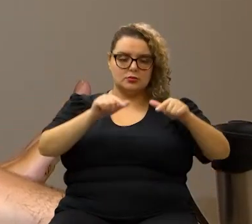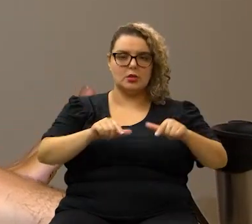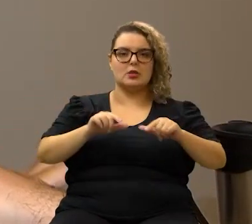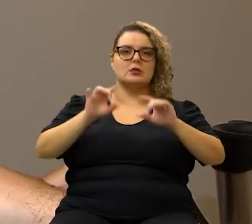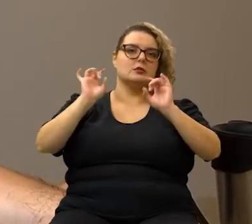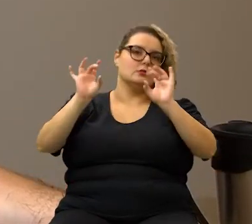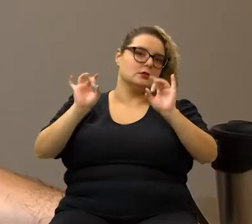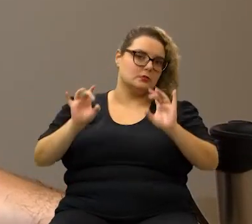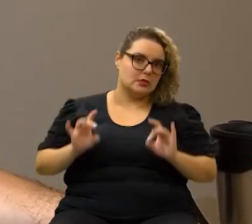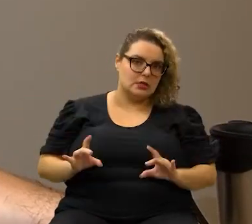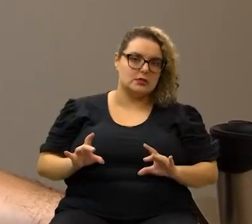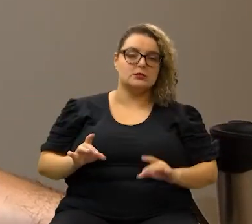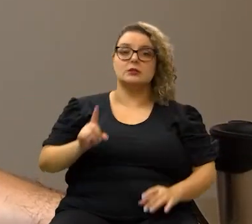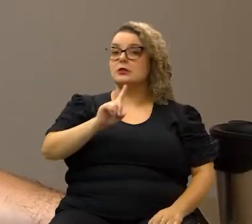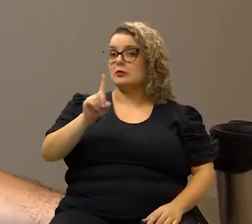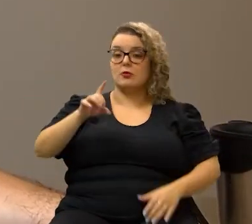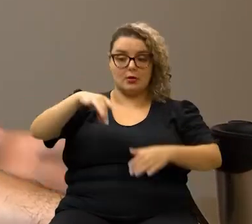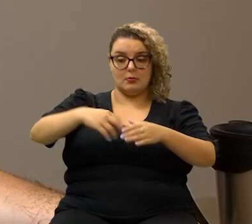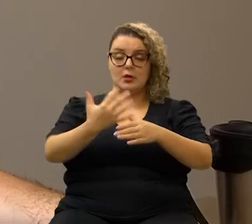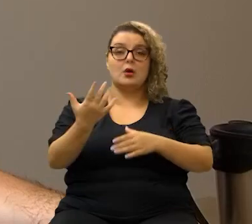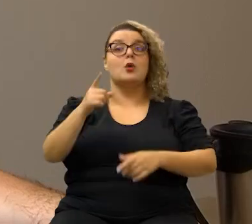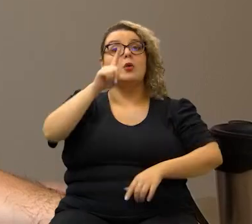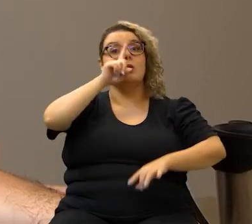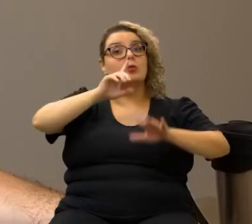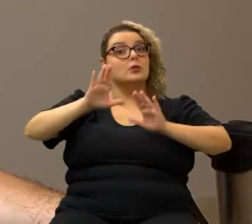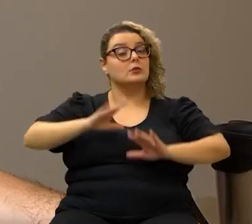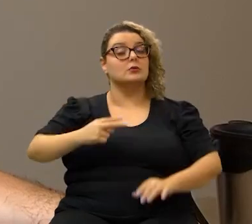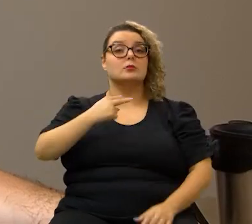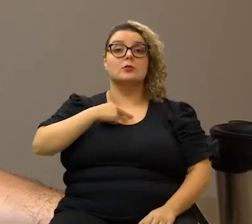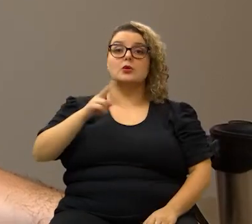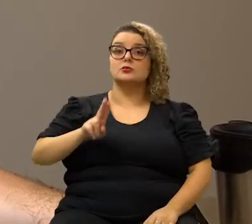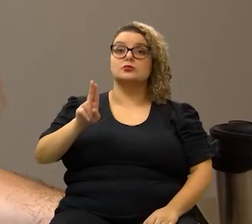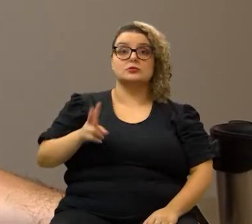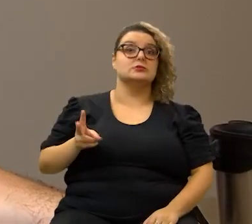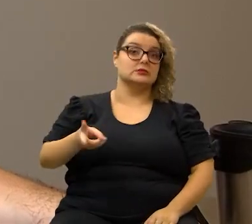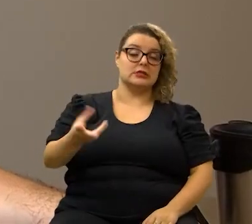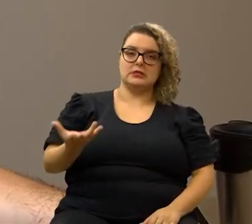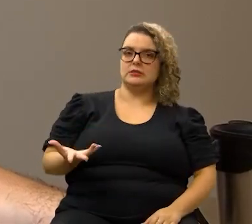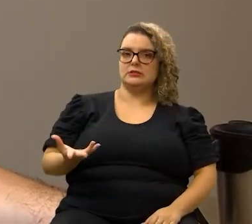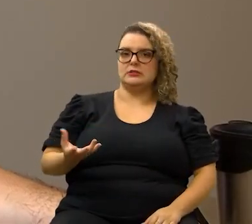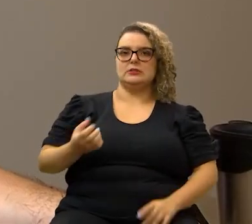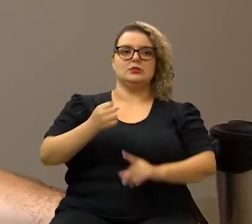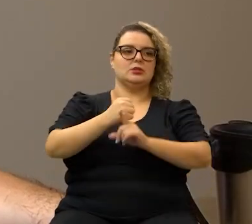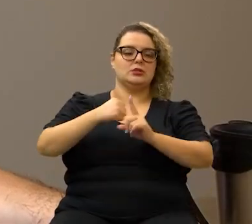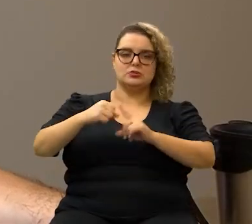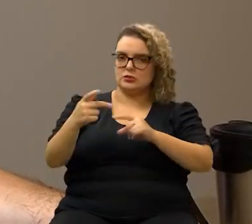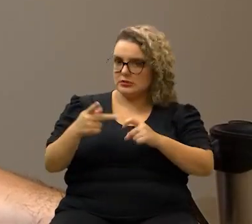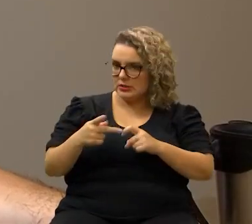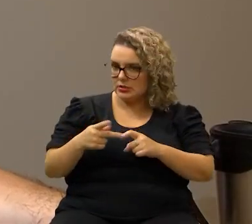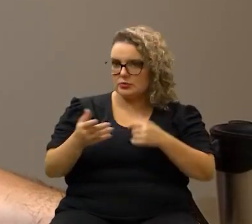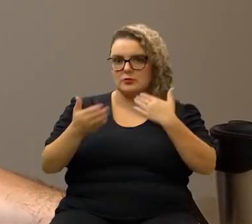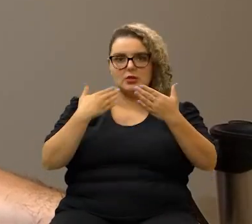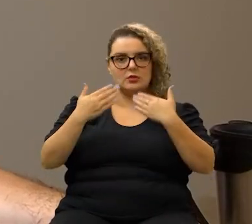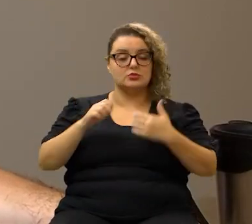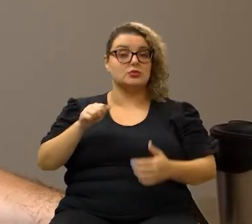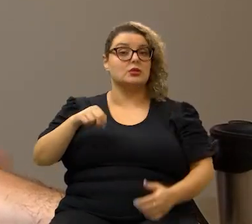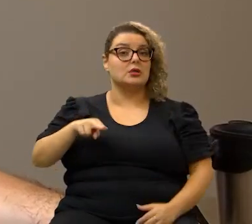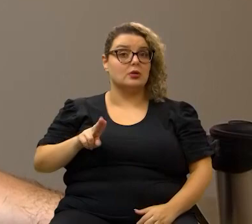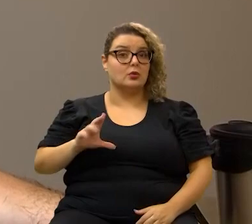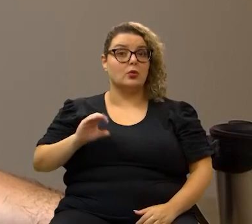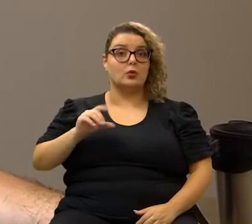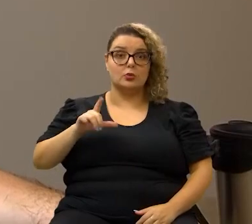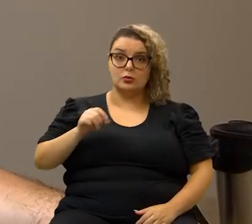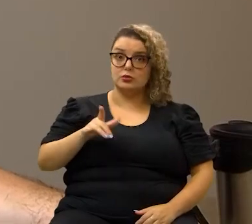são as plantas tá gente existe os específicos cuidado porque não é uma coisa que é para usar direto se você falar com a com a sociedade de